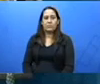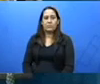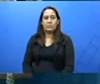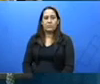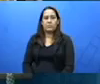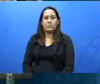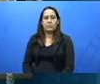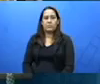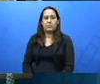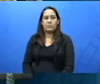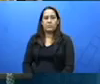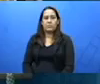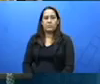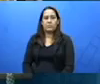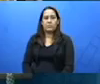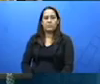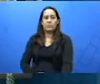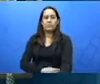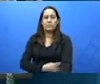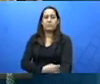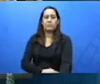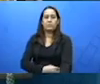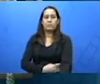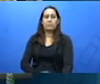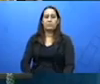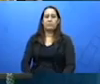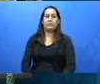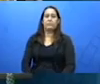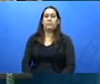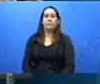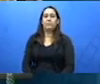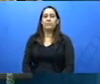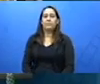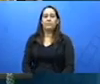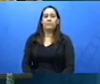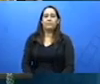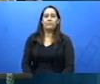de baixo, faz a curvinha, o lacinho e sobe.